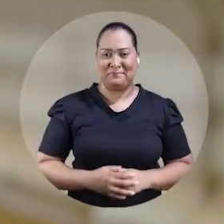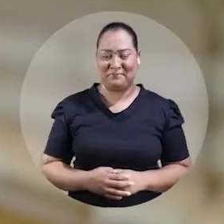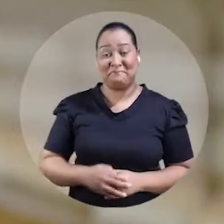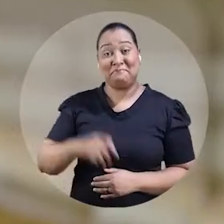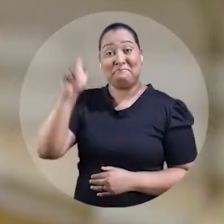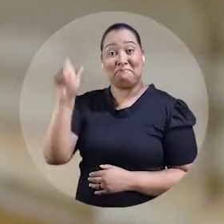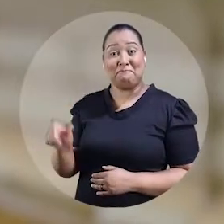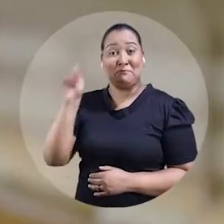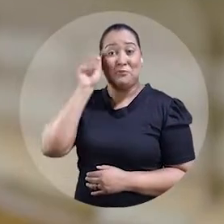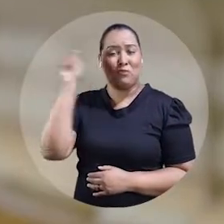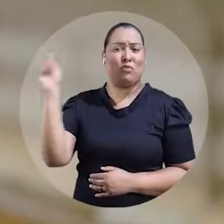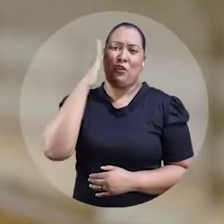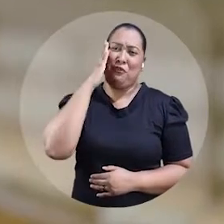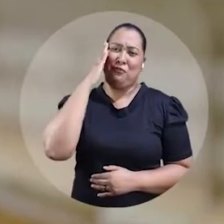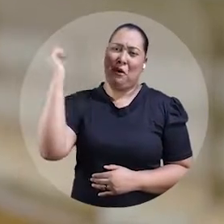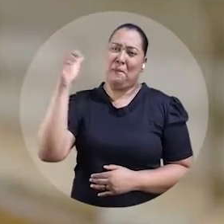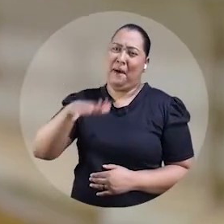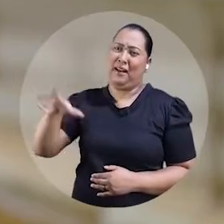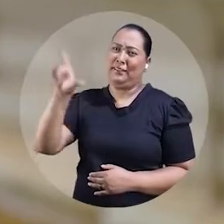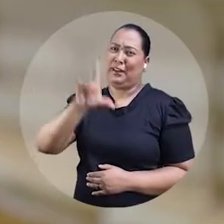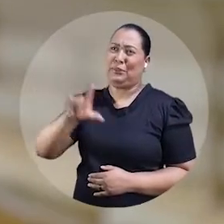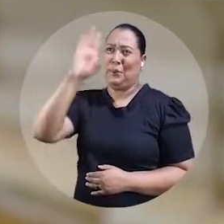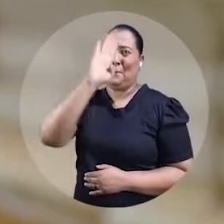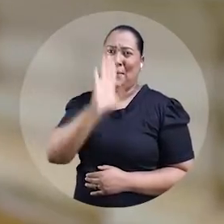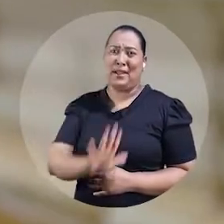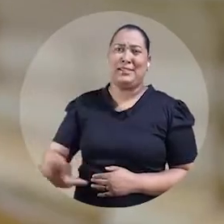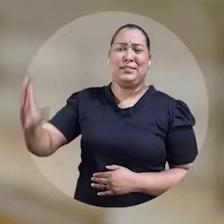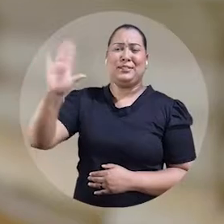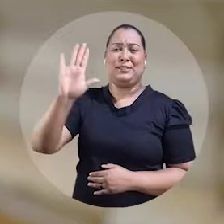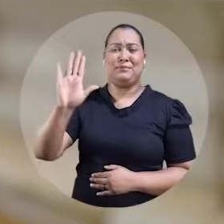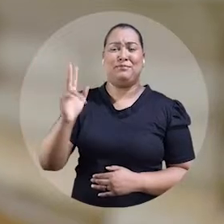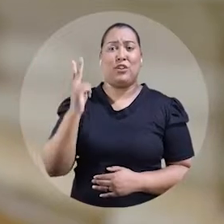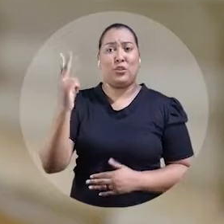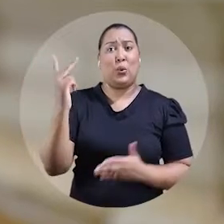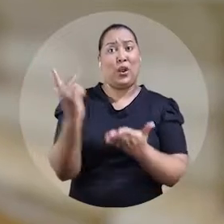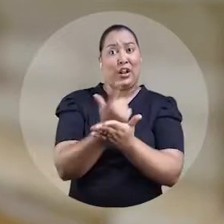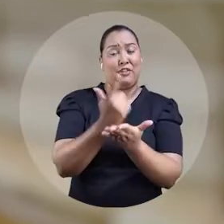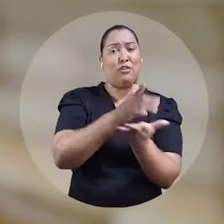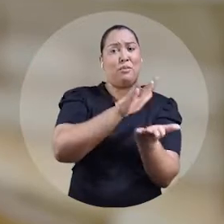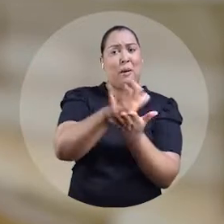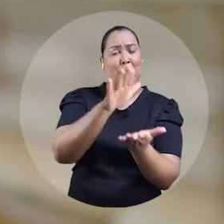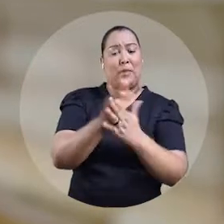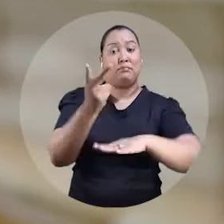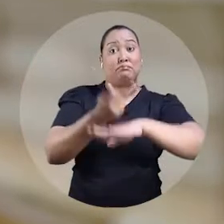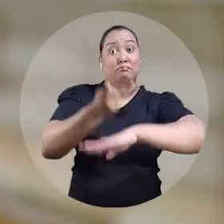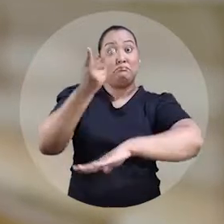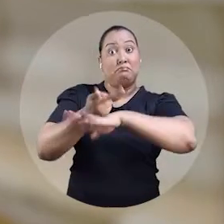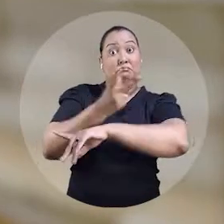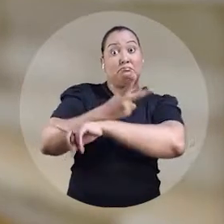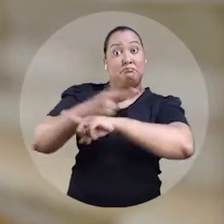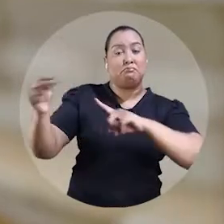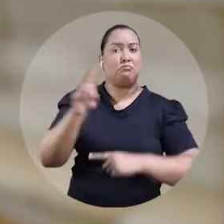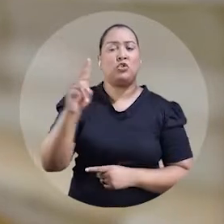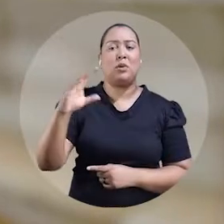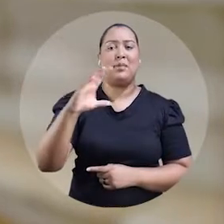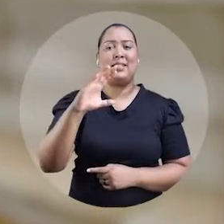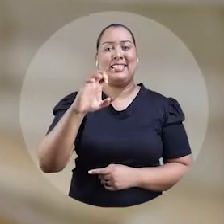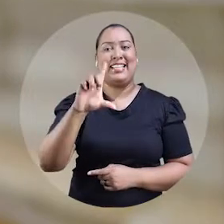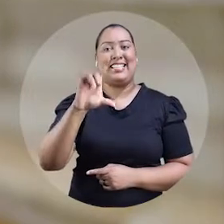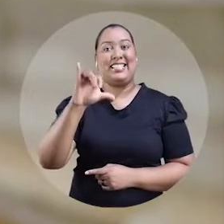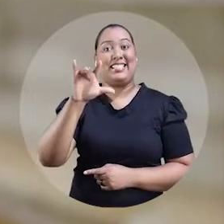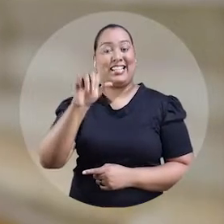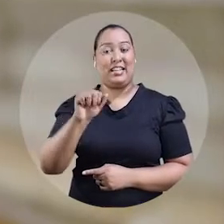Ela é uma das principais vozes literárias do Brasil. 2 de seus livros de poesia já receberam o prêmio Cecília Meirelles da